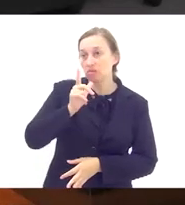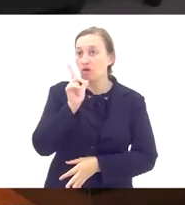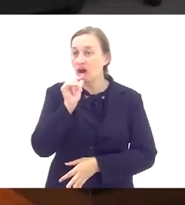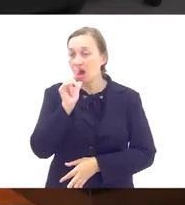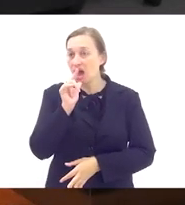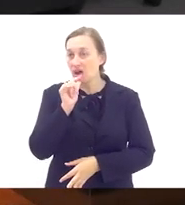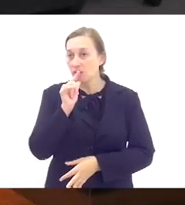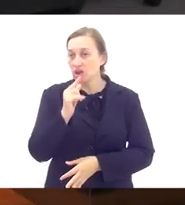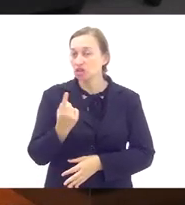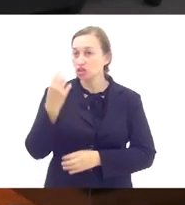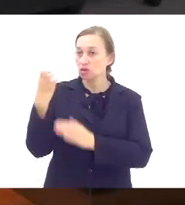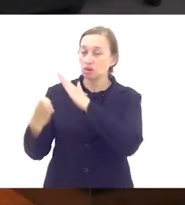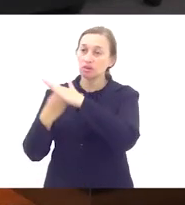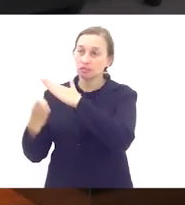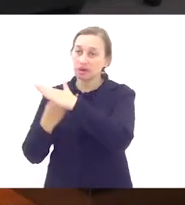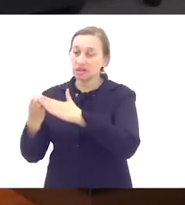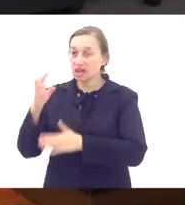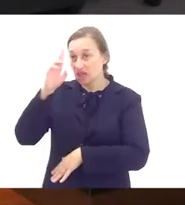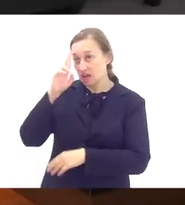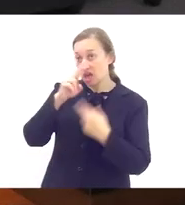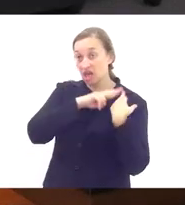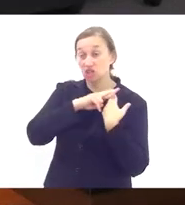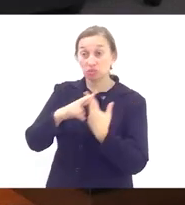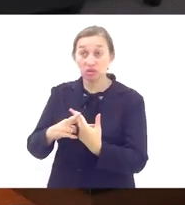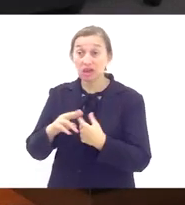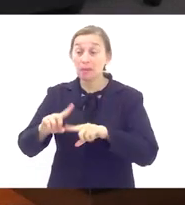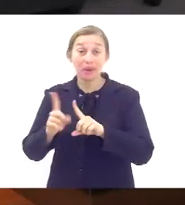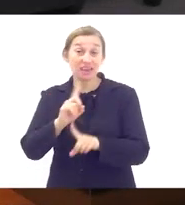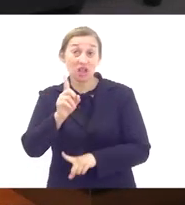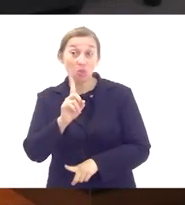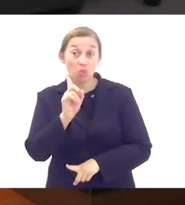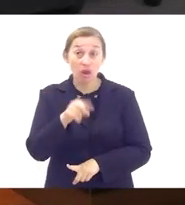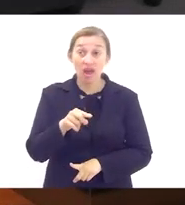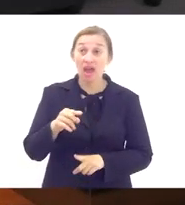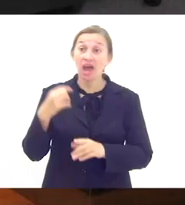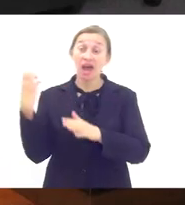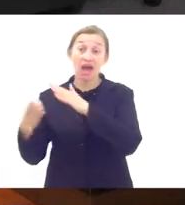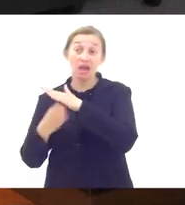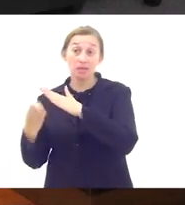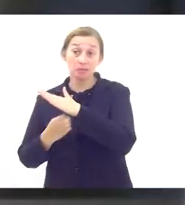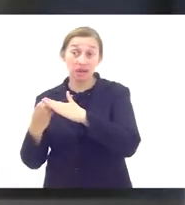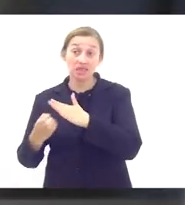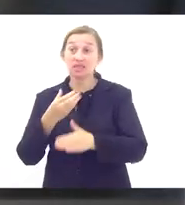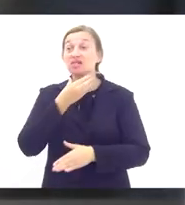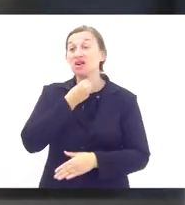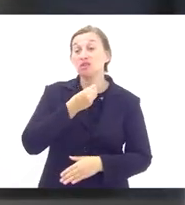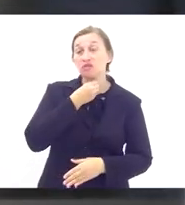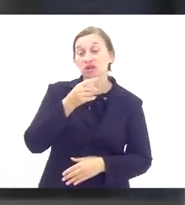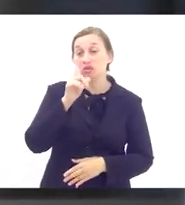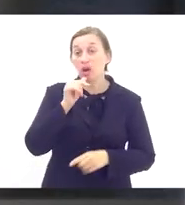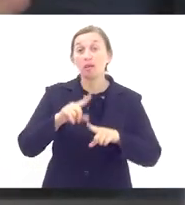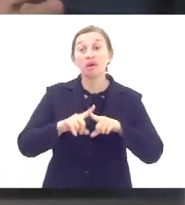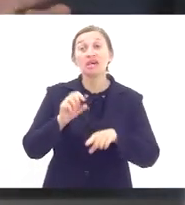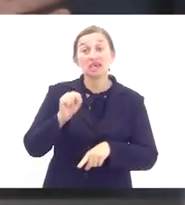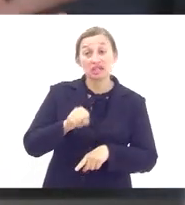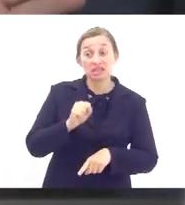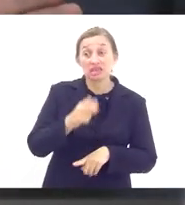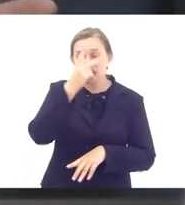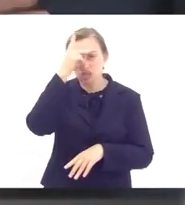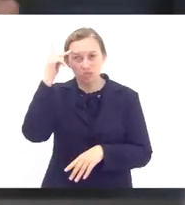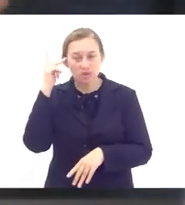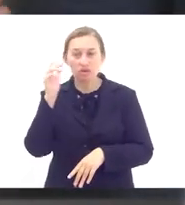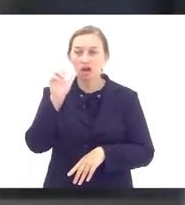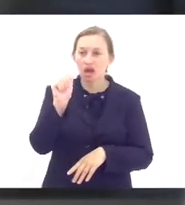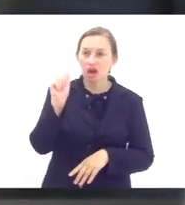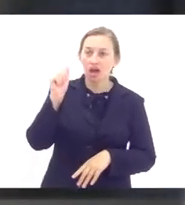uma empresa, que é bom salientar também aqui, que não é a empresa que está adulterando. São os ambulantes, como várias reportagens que nós já vimos